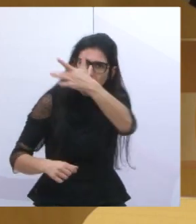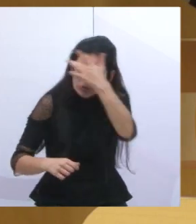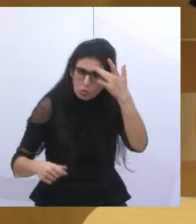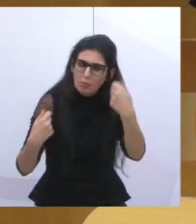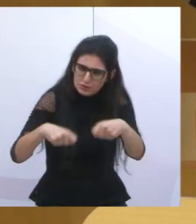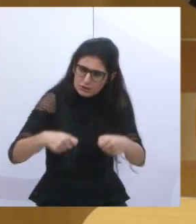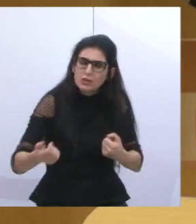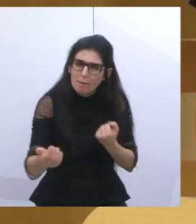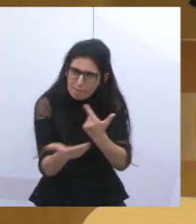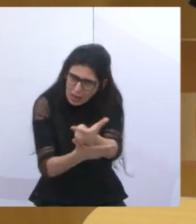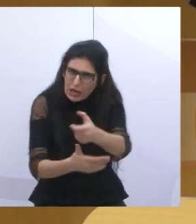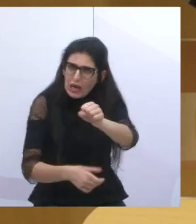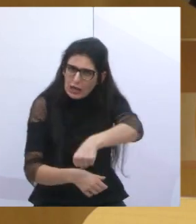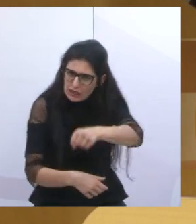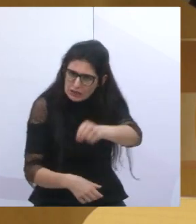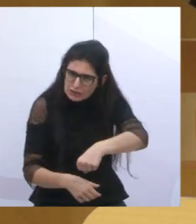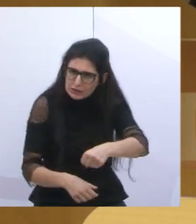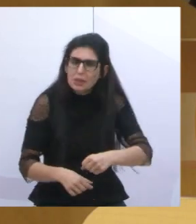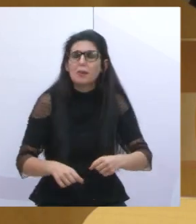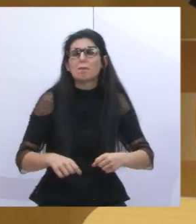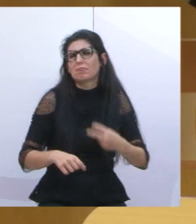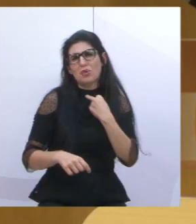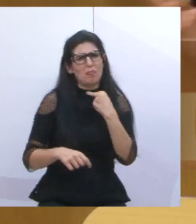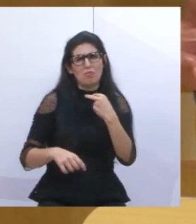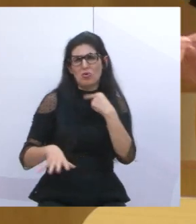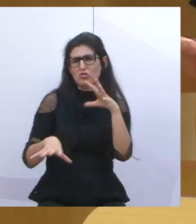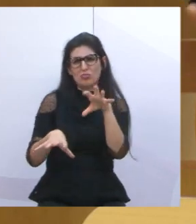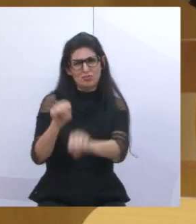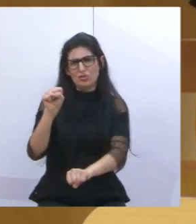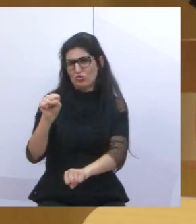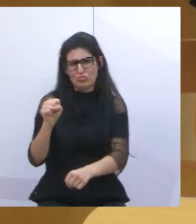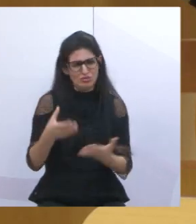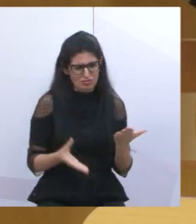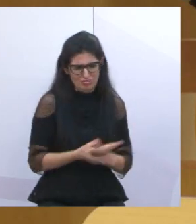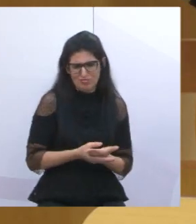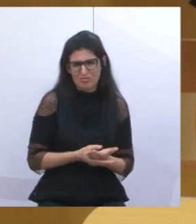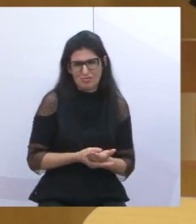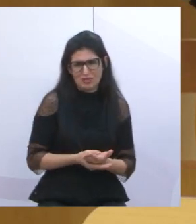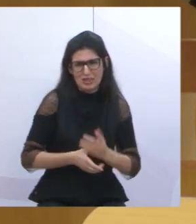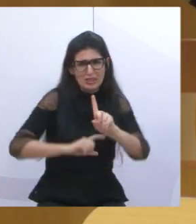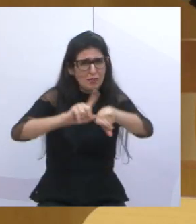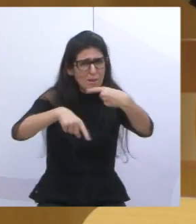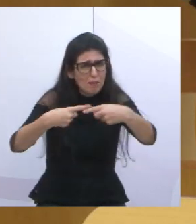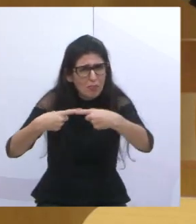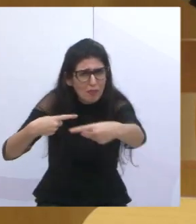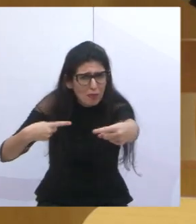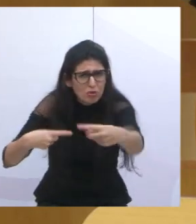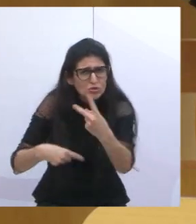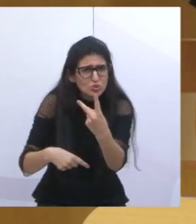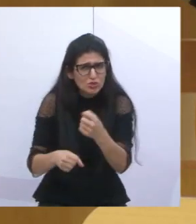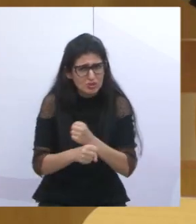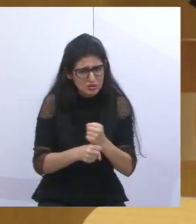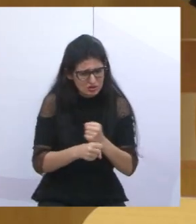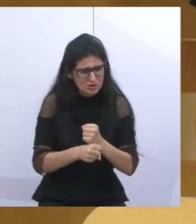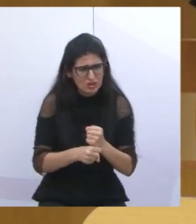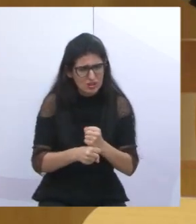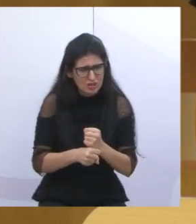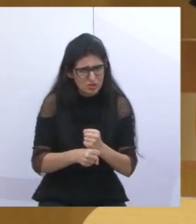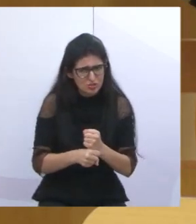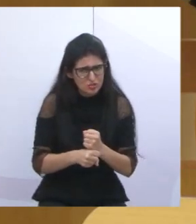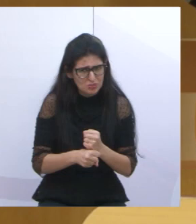aí esse prejuízo nessas ações judiciais, e após 2 anos, as pessoas terão 2 anos de